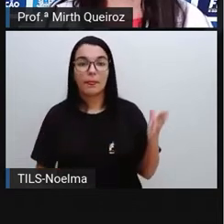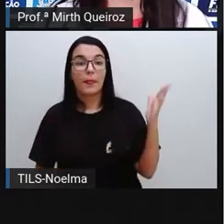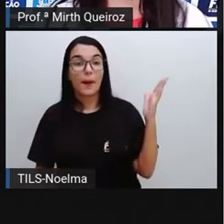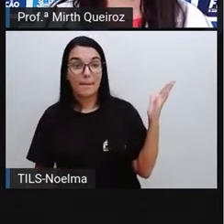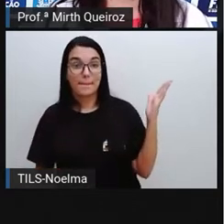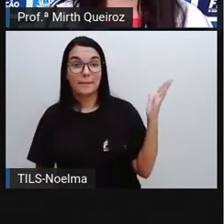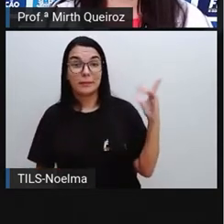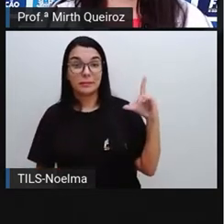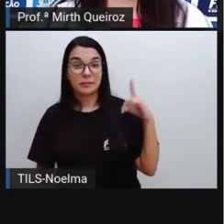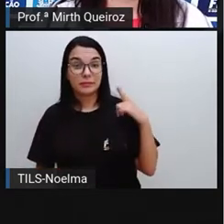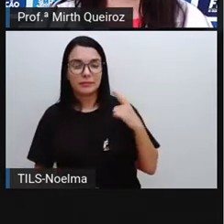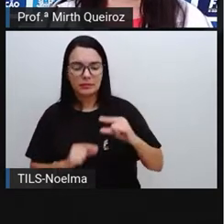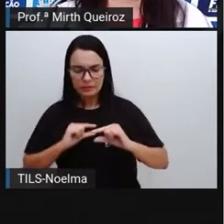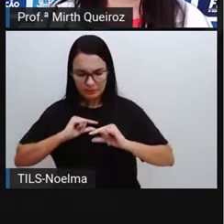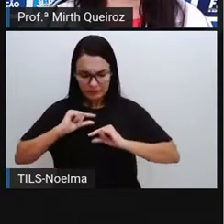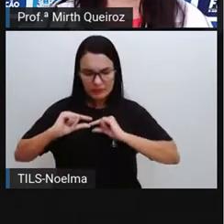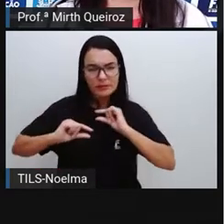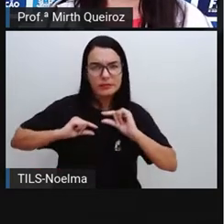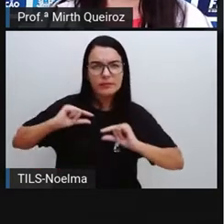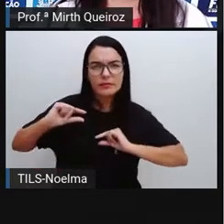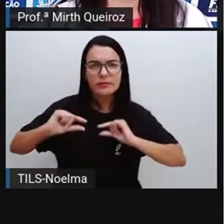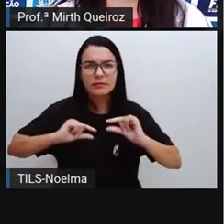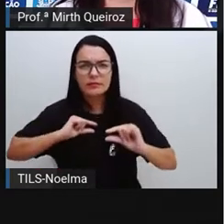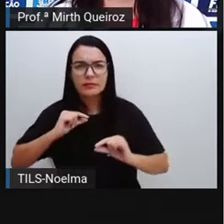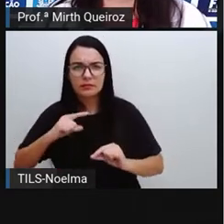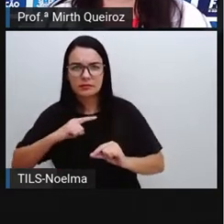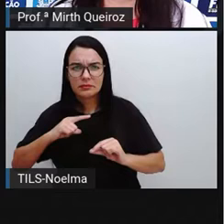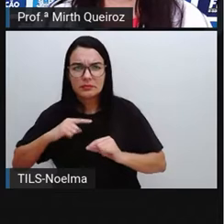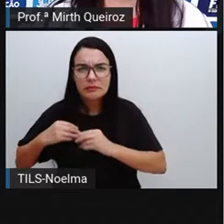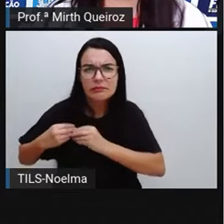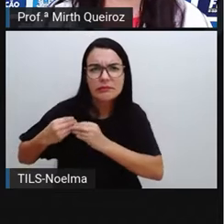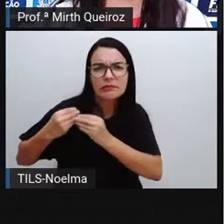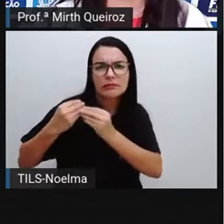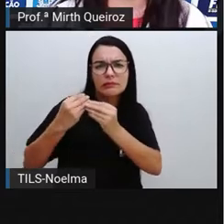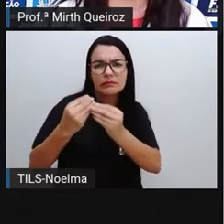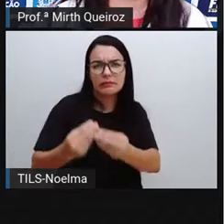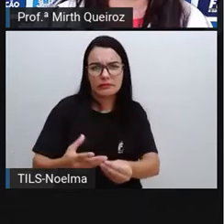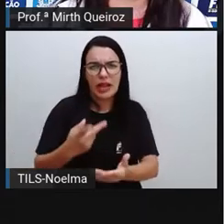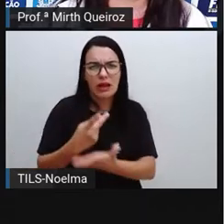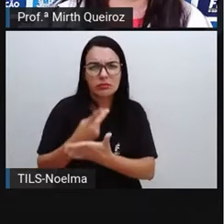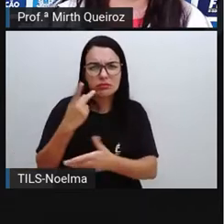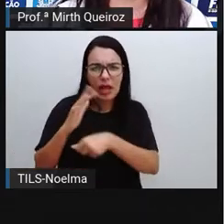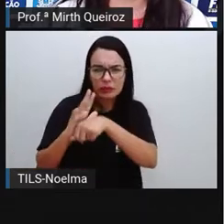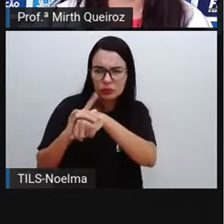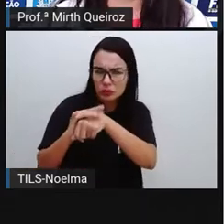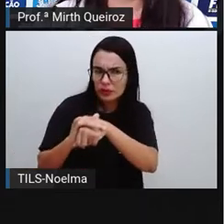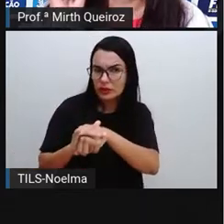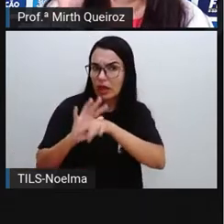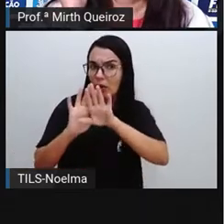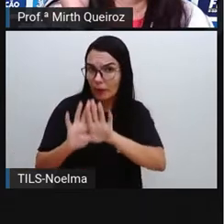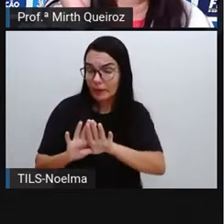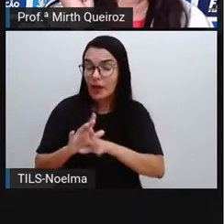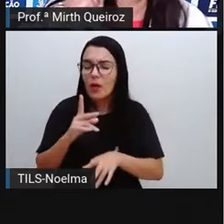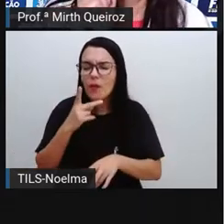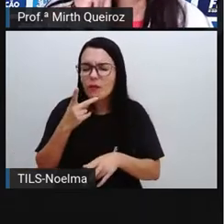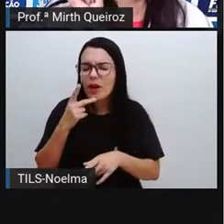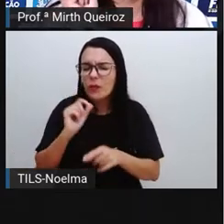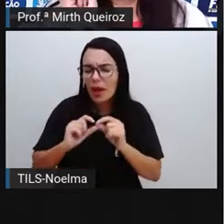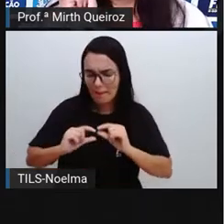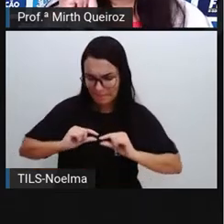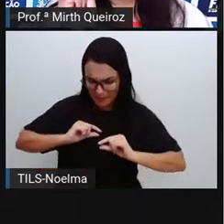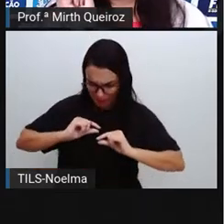Nós temos alguns micro-organismos que são causadores de doenças. Quando a gente fala sobre micro-organismos, são aqueles